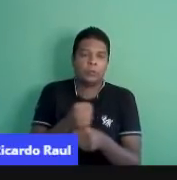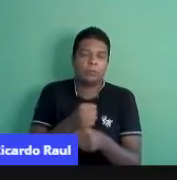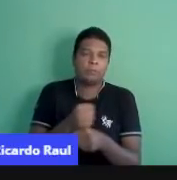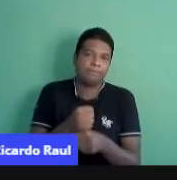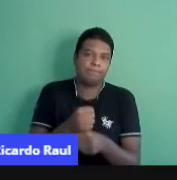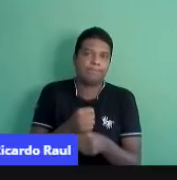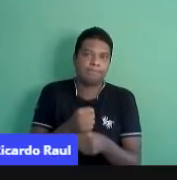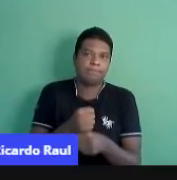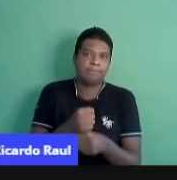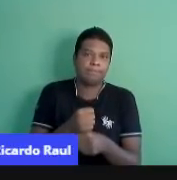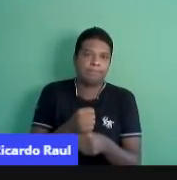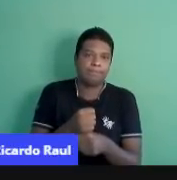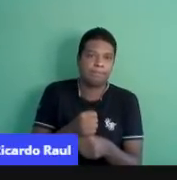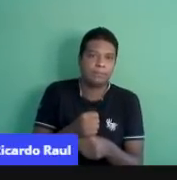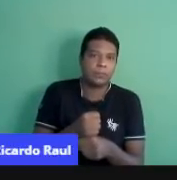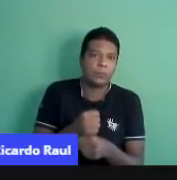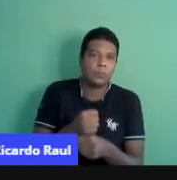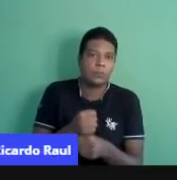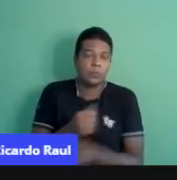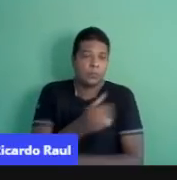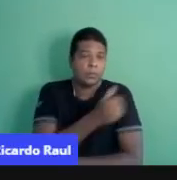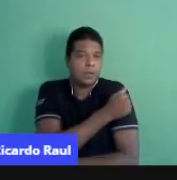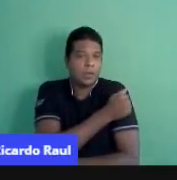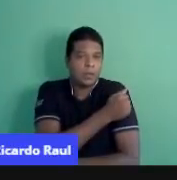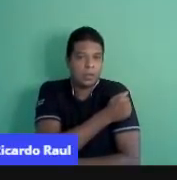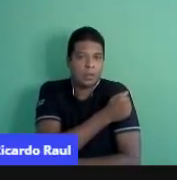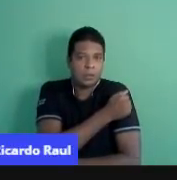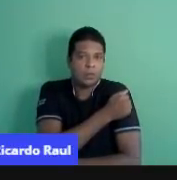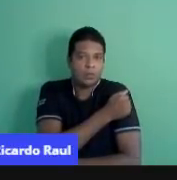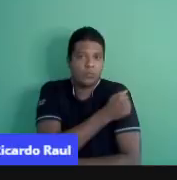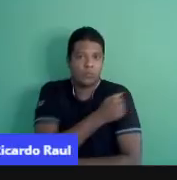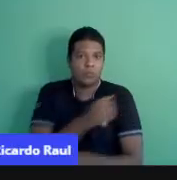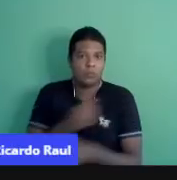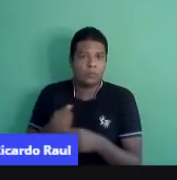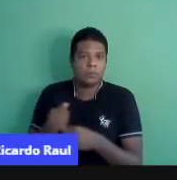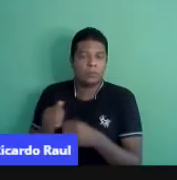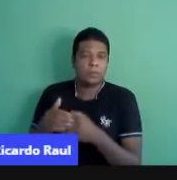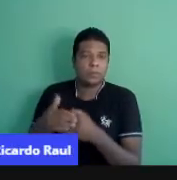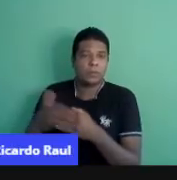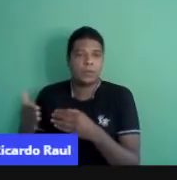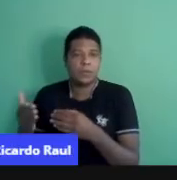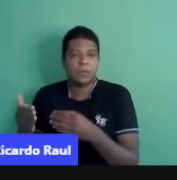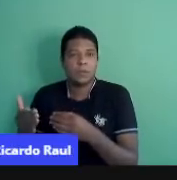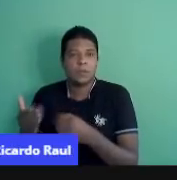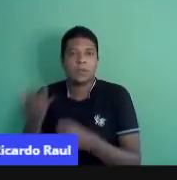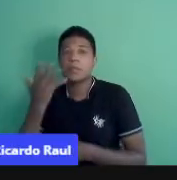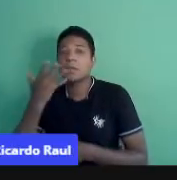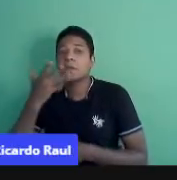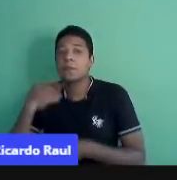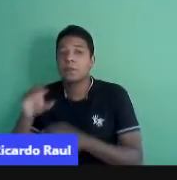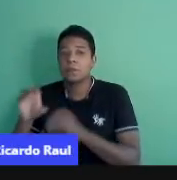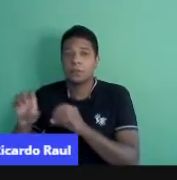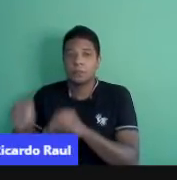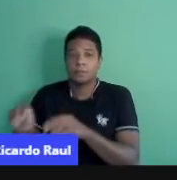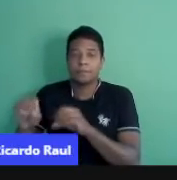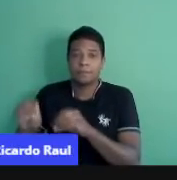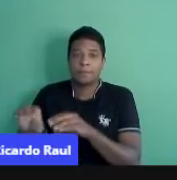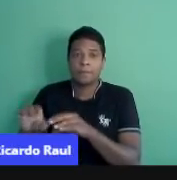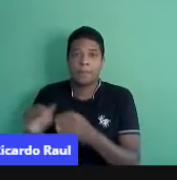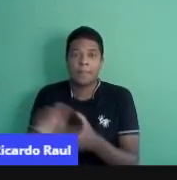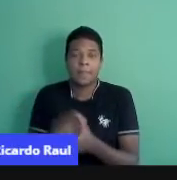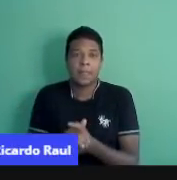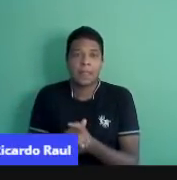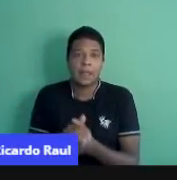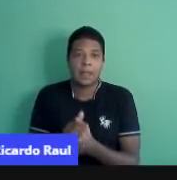basicamente são alunos que saíram da educação infantil e estão há pouco tempo